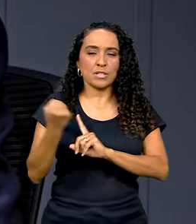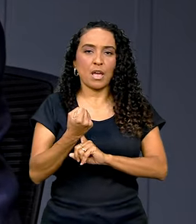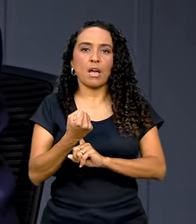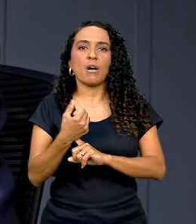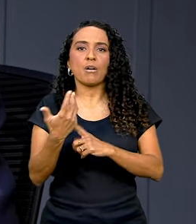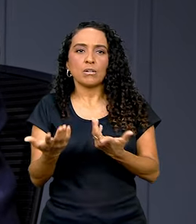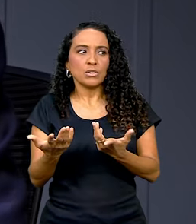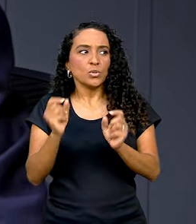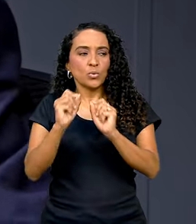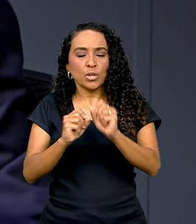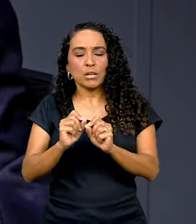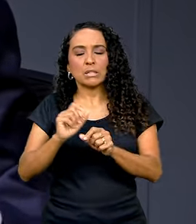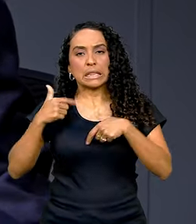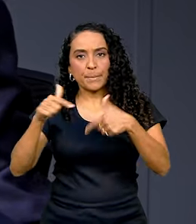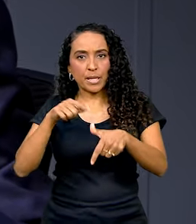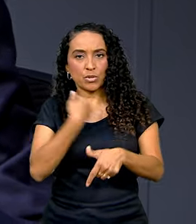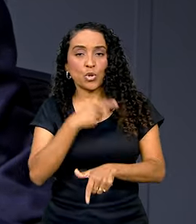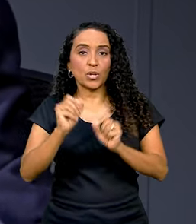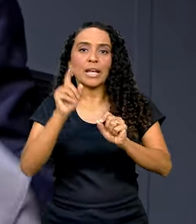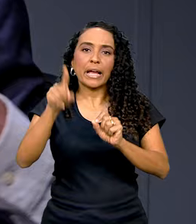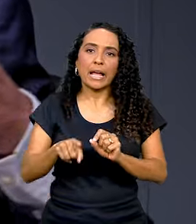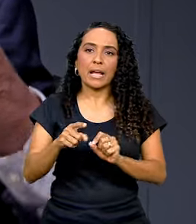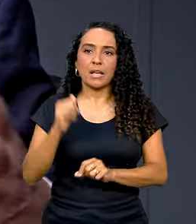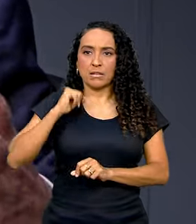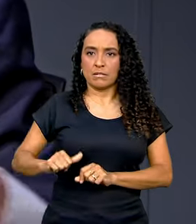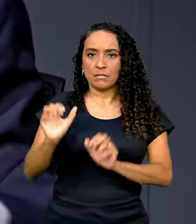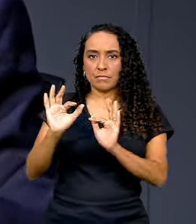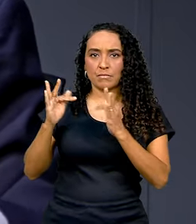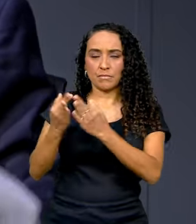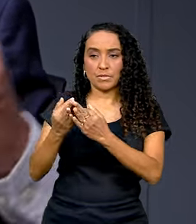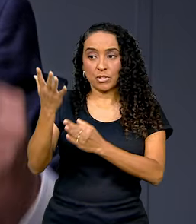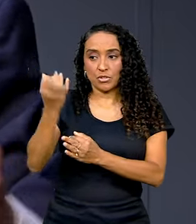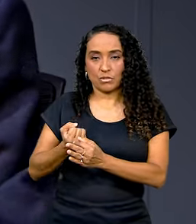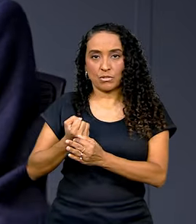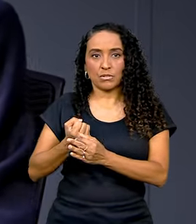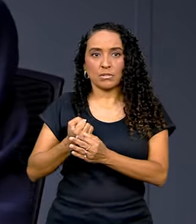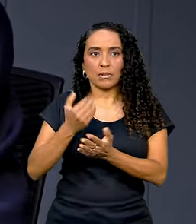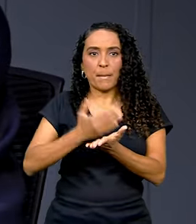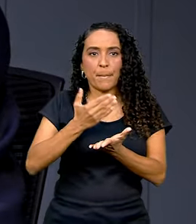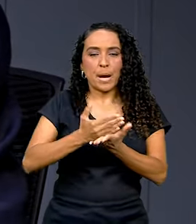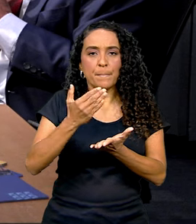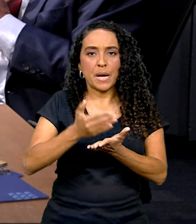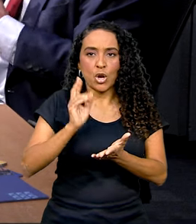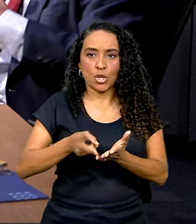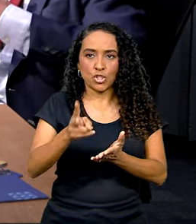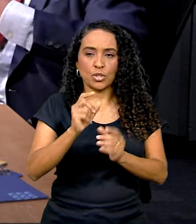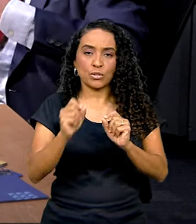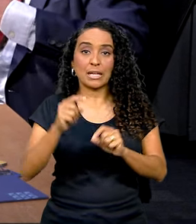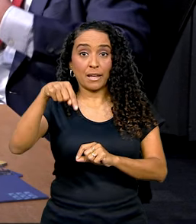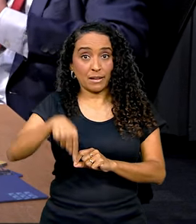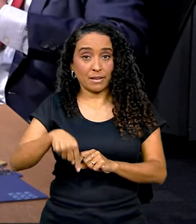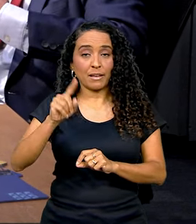social e o que trabalhamos é a o bolsa família o benefício da prestação